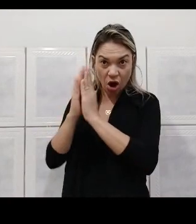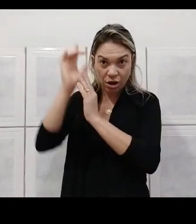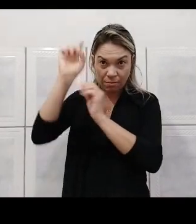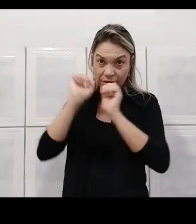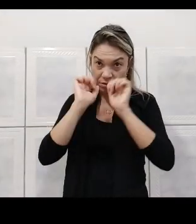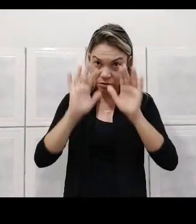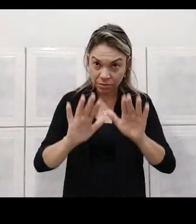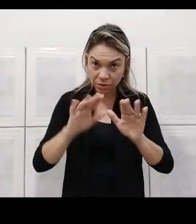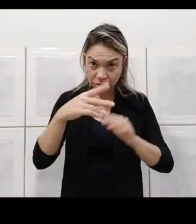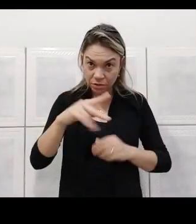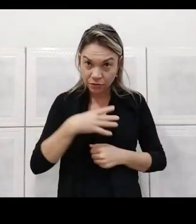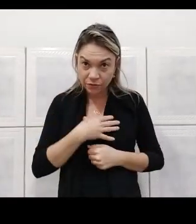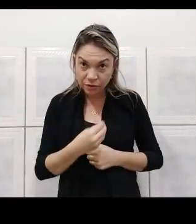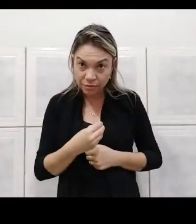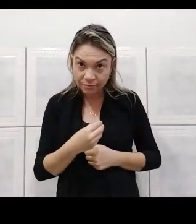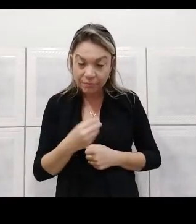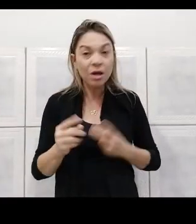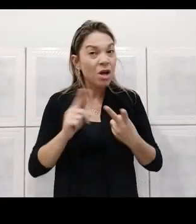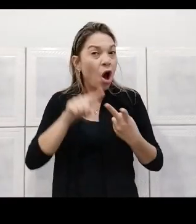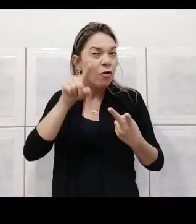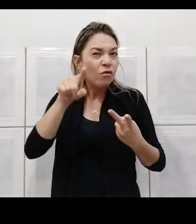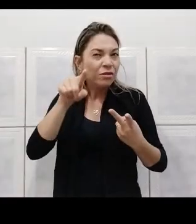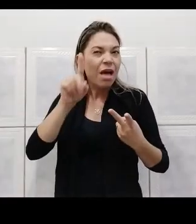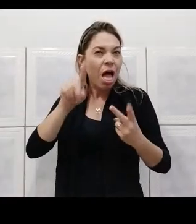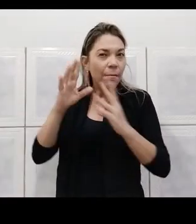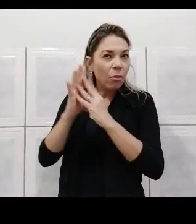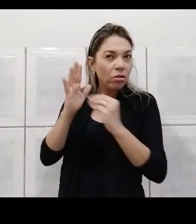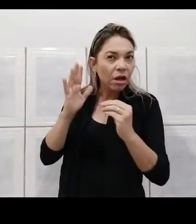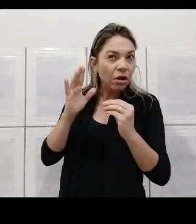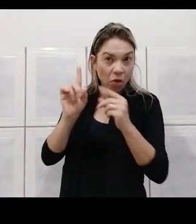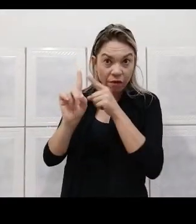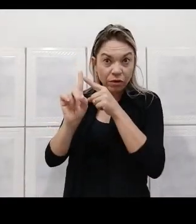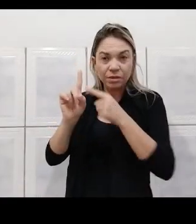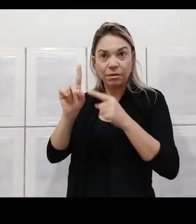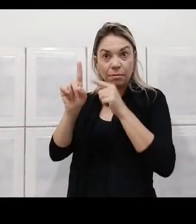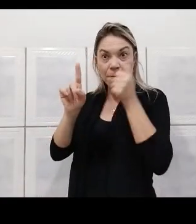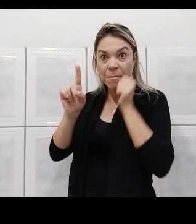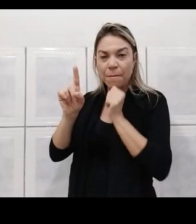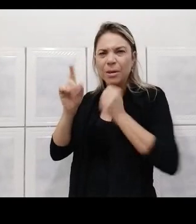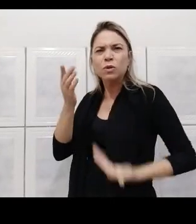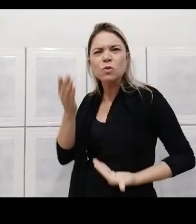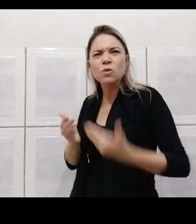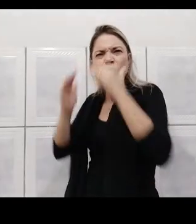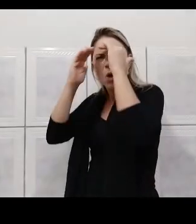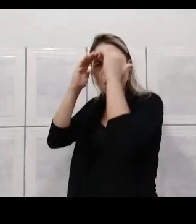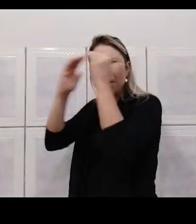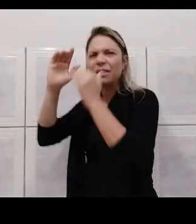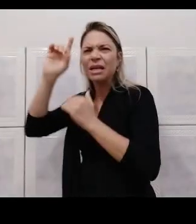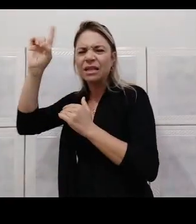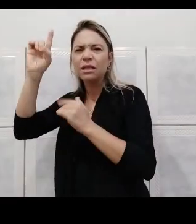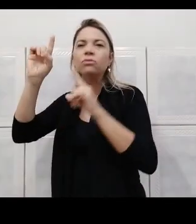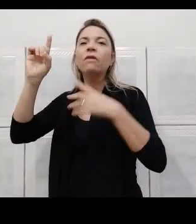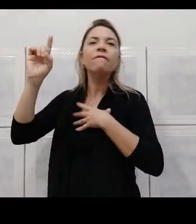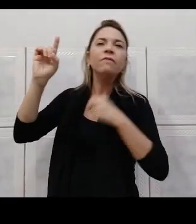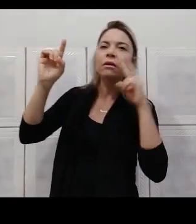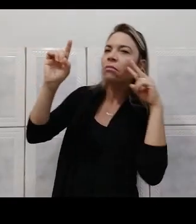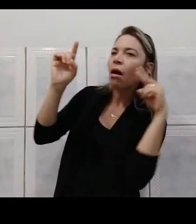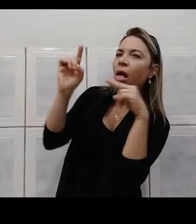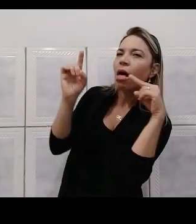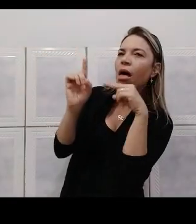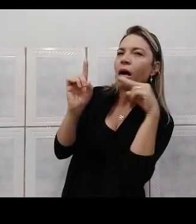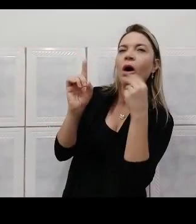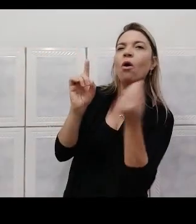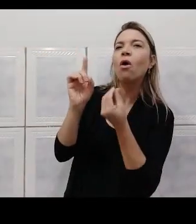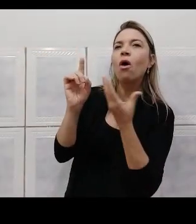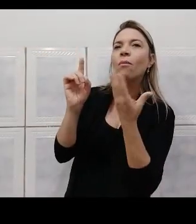devoção, de serviço ao Senhor? Você, mãe, tem compartilhado as sagradas letras, a palavra de Deus